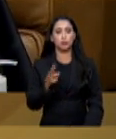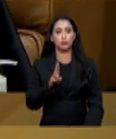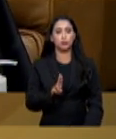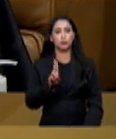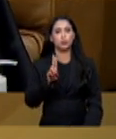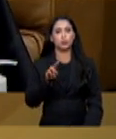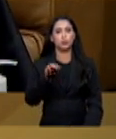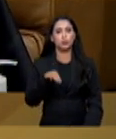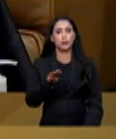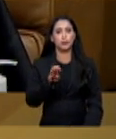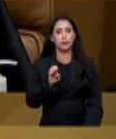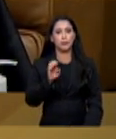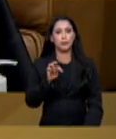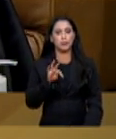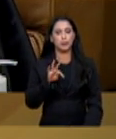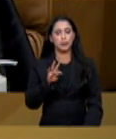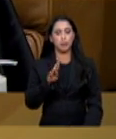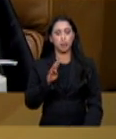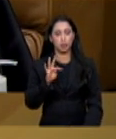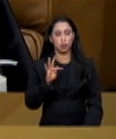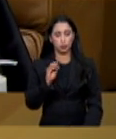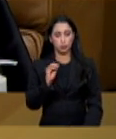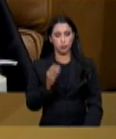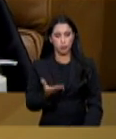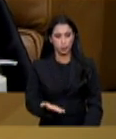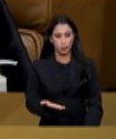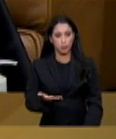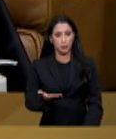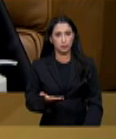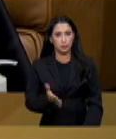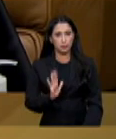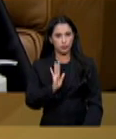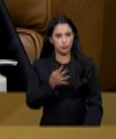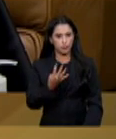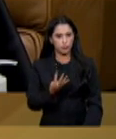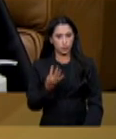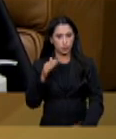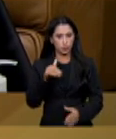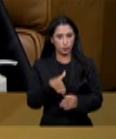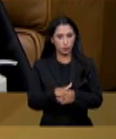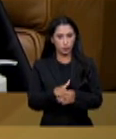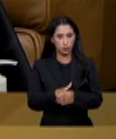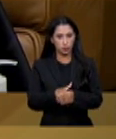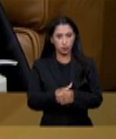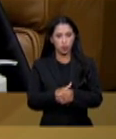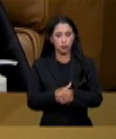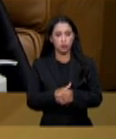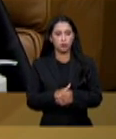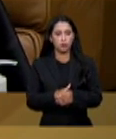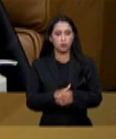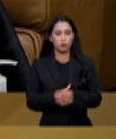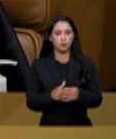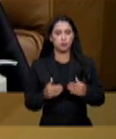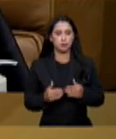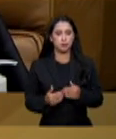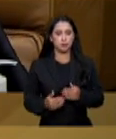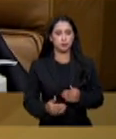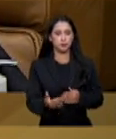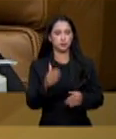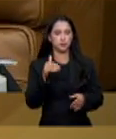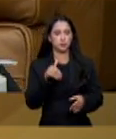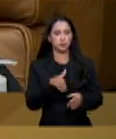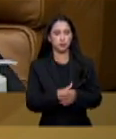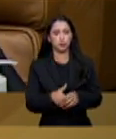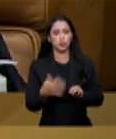Senhor presidente, já há 4 votos proferidos a partir do substancioso voto que